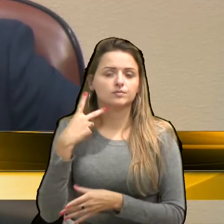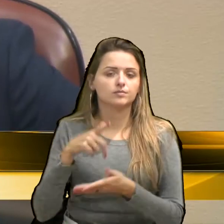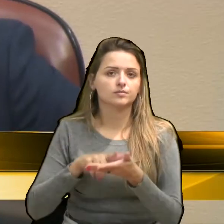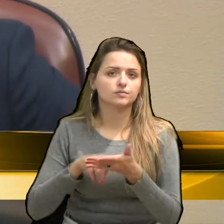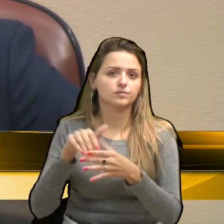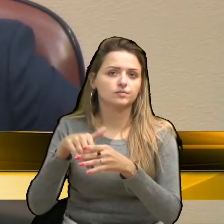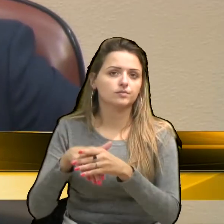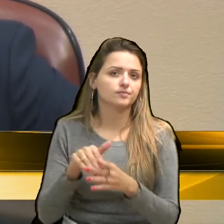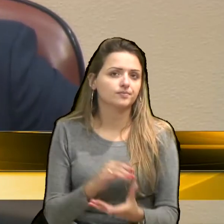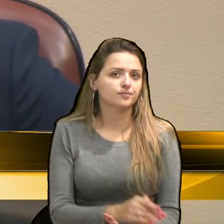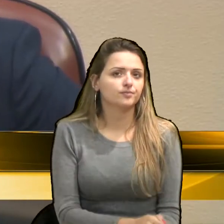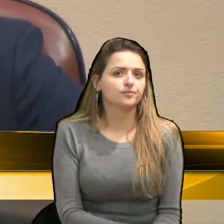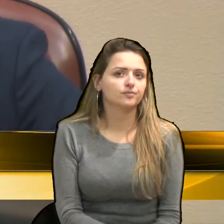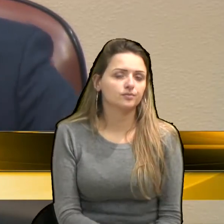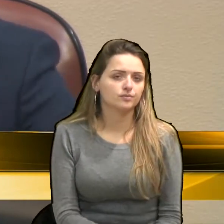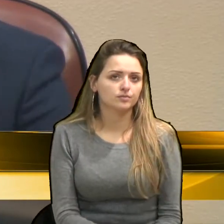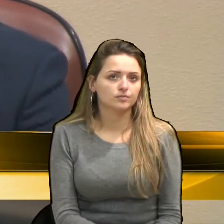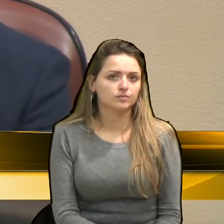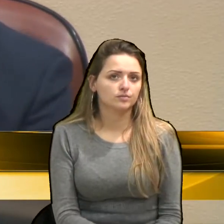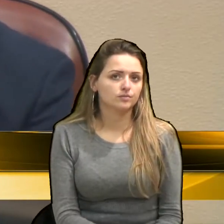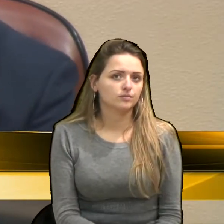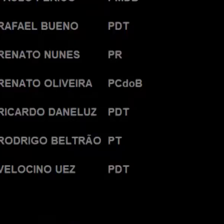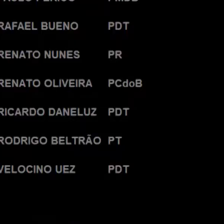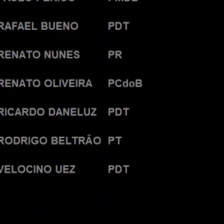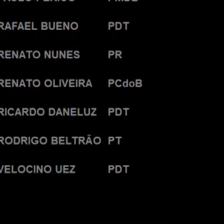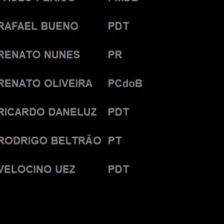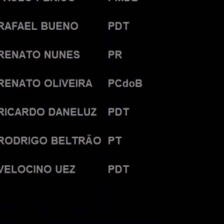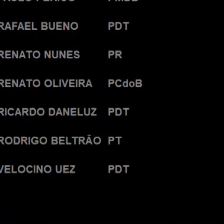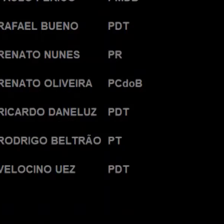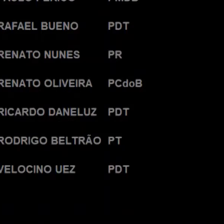Solicito aos vereadores que registrem seus votos.